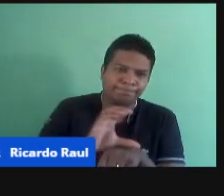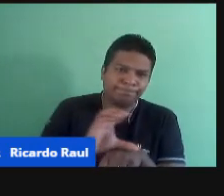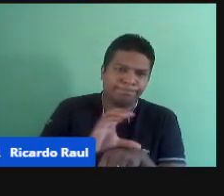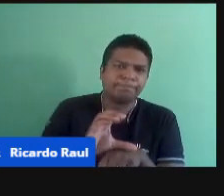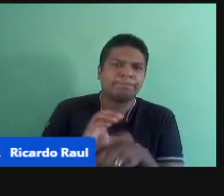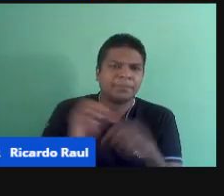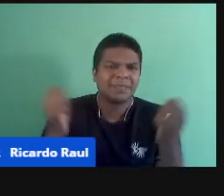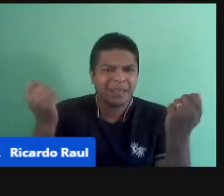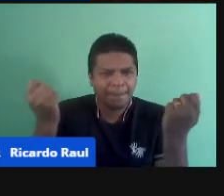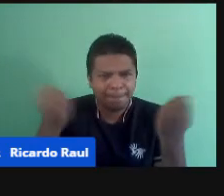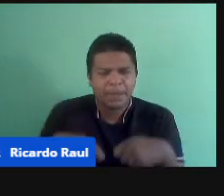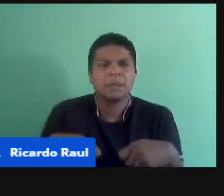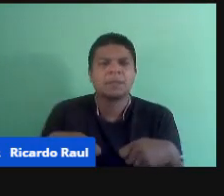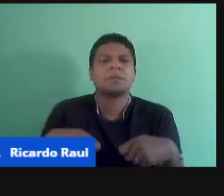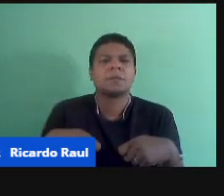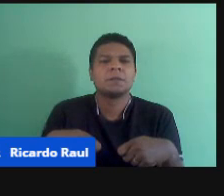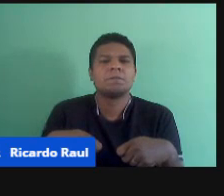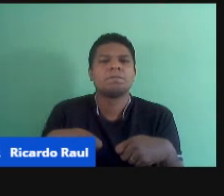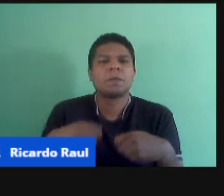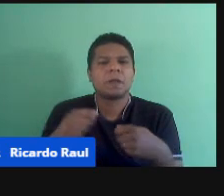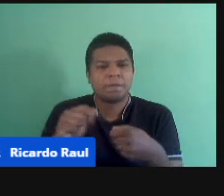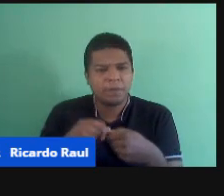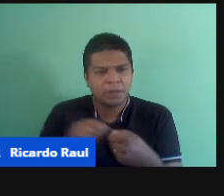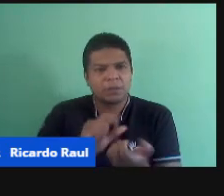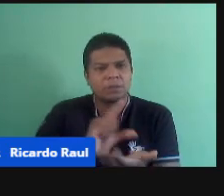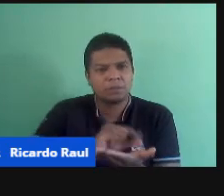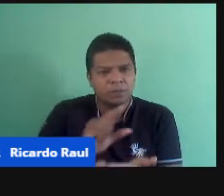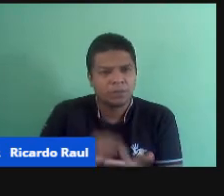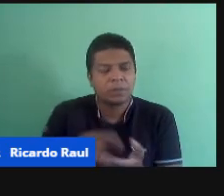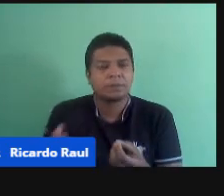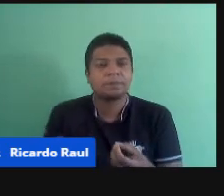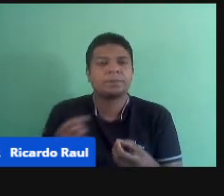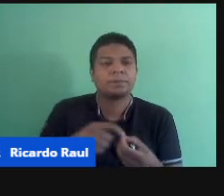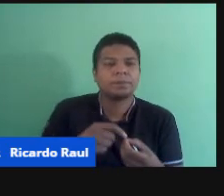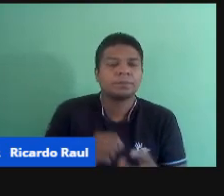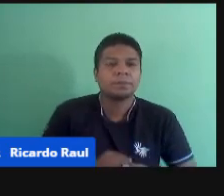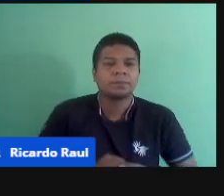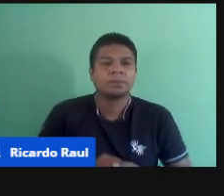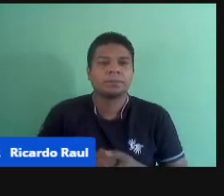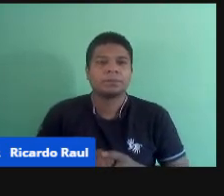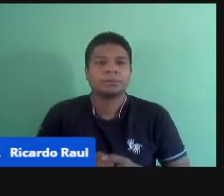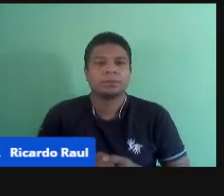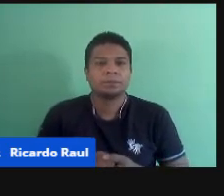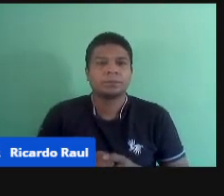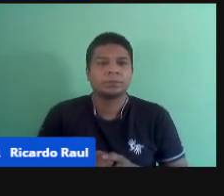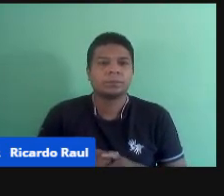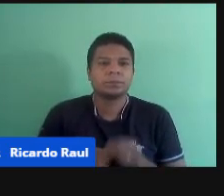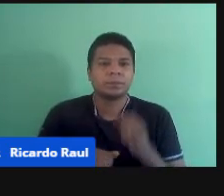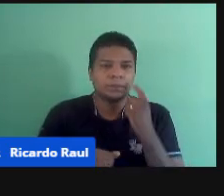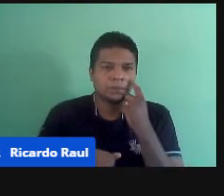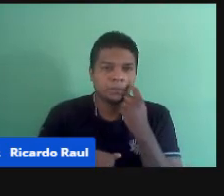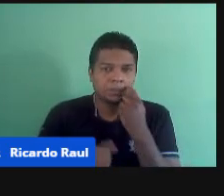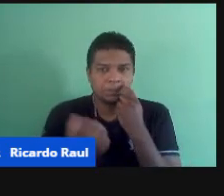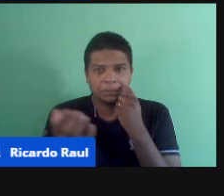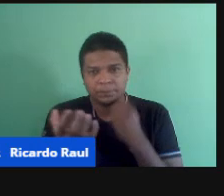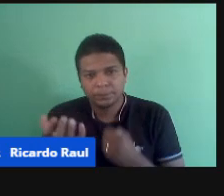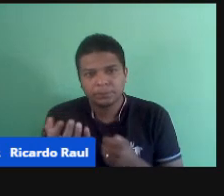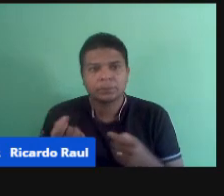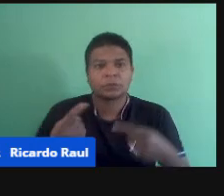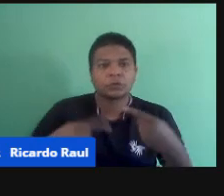competência e capacidade para produzir isso. Mas voltando aqui, né, a gente quer discutir